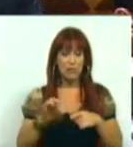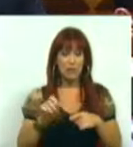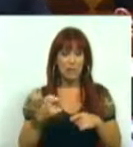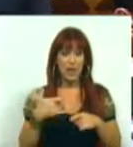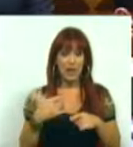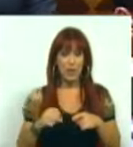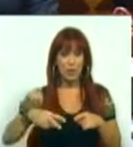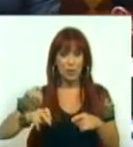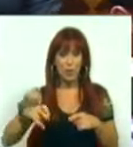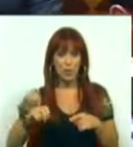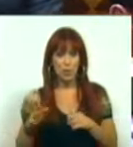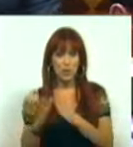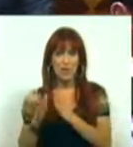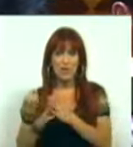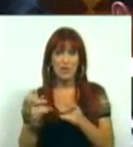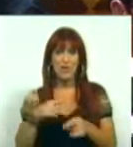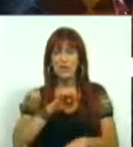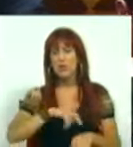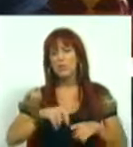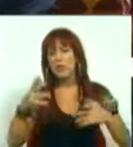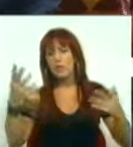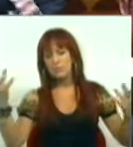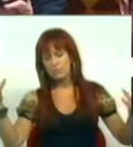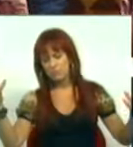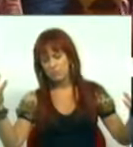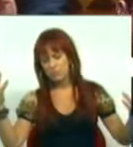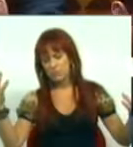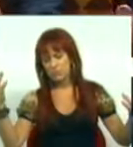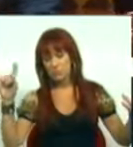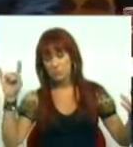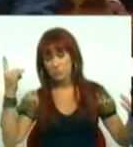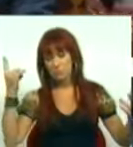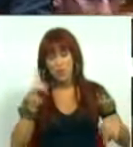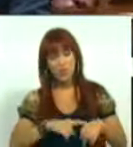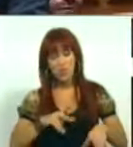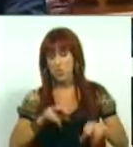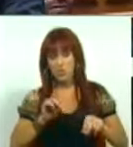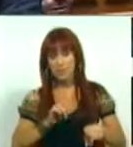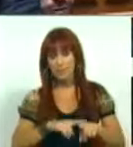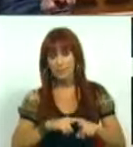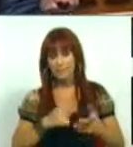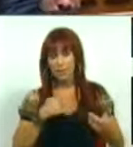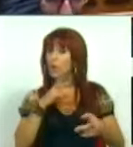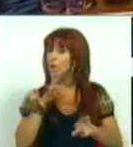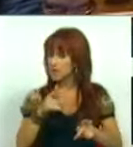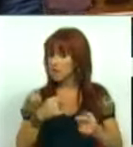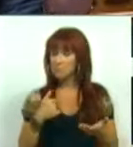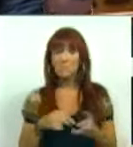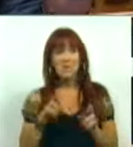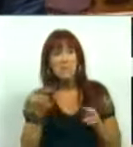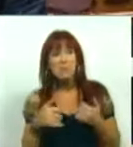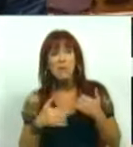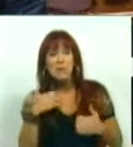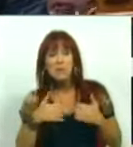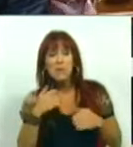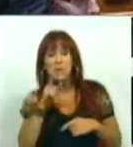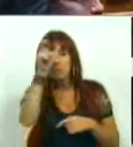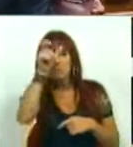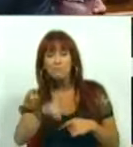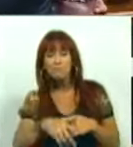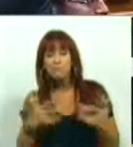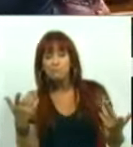Nuno Santos. E, Sr. Deputado, nem um momento quero lhe dizer que esperei ansiosamente